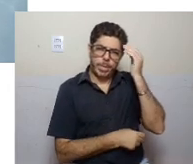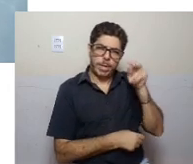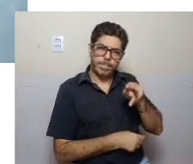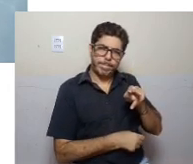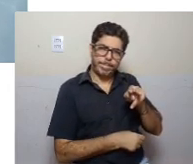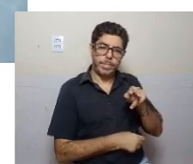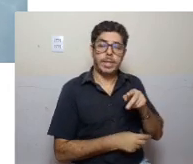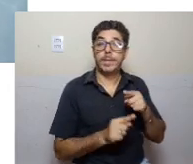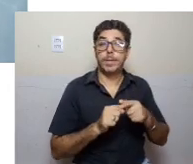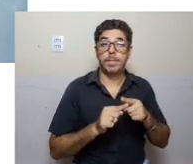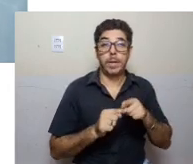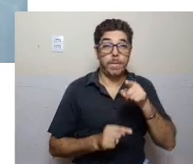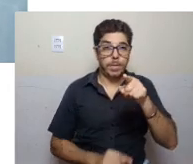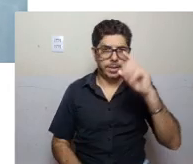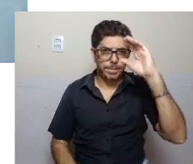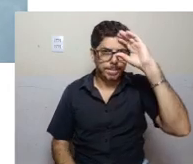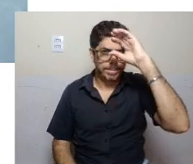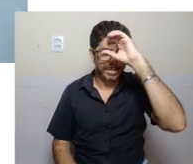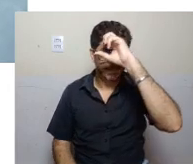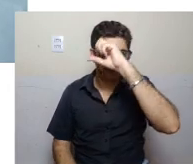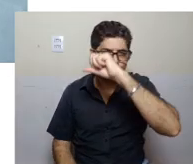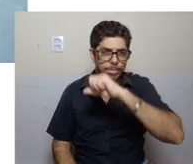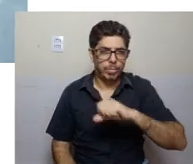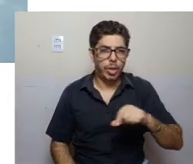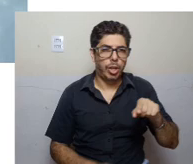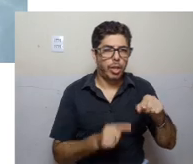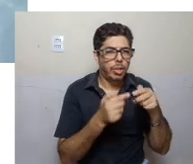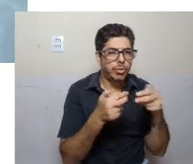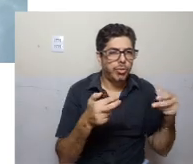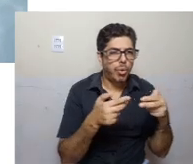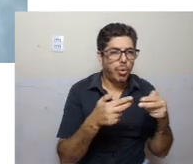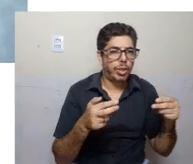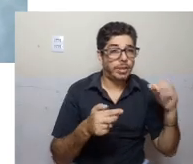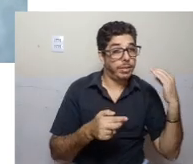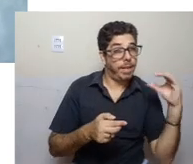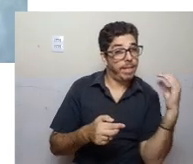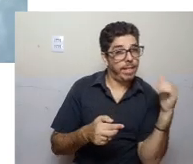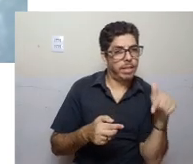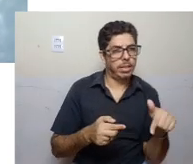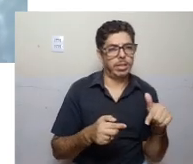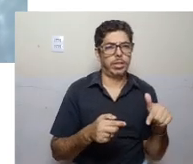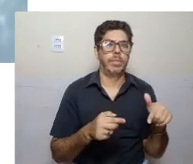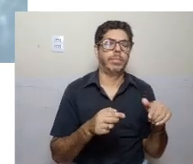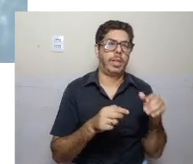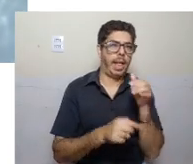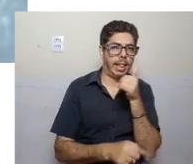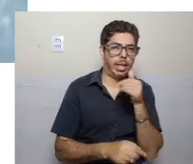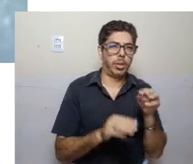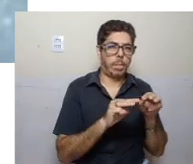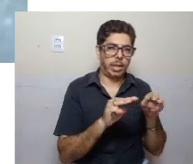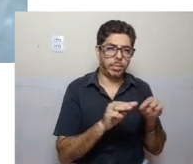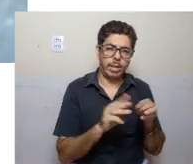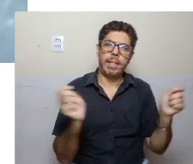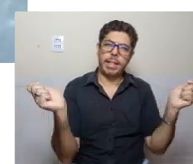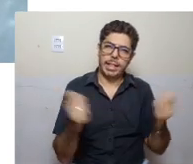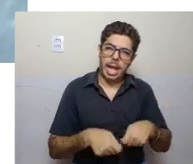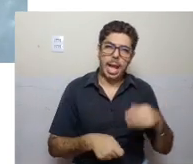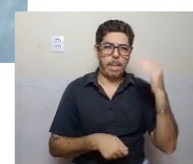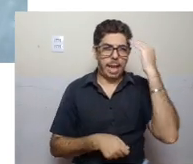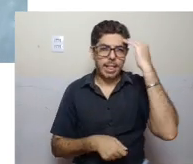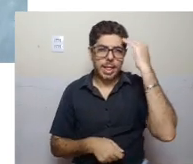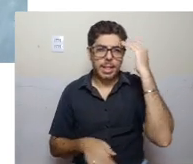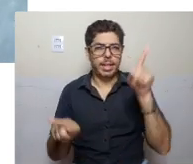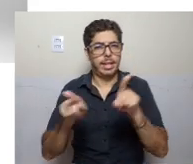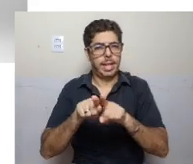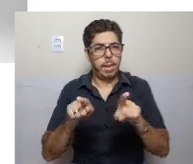pode ter sobre os fenômenos eletromagnéticos vai depender muito de quão claramente você é capaz de compreender a natureza da